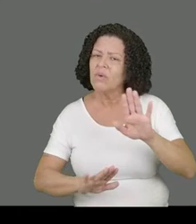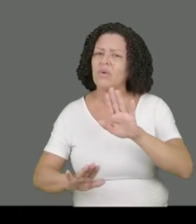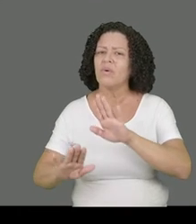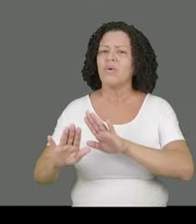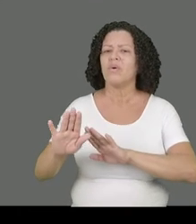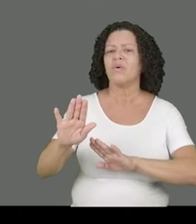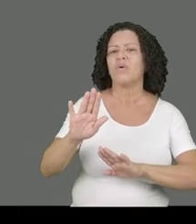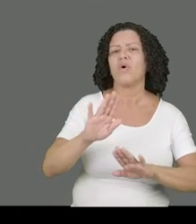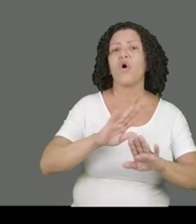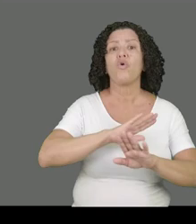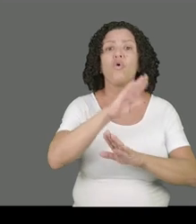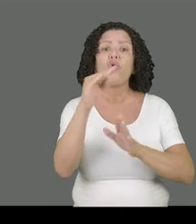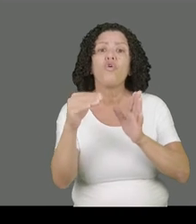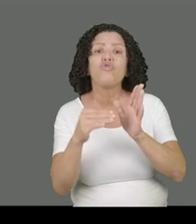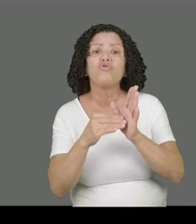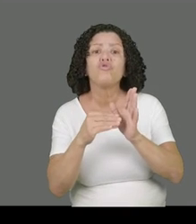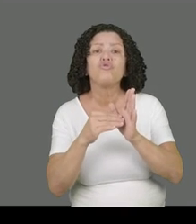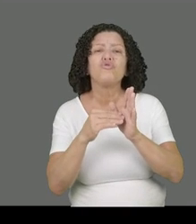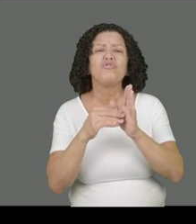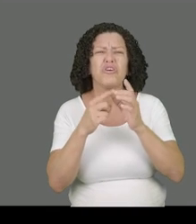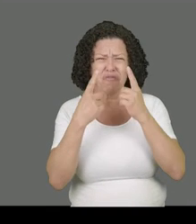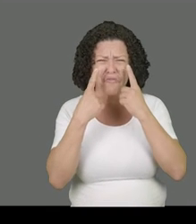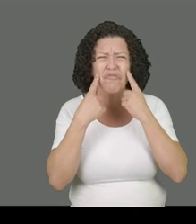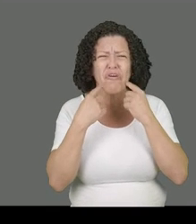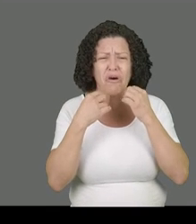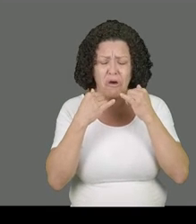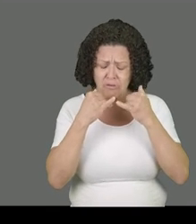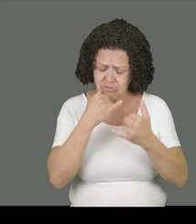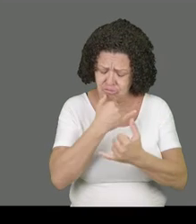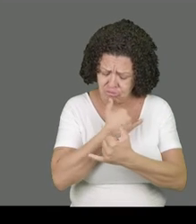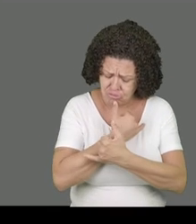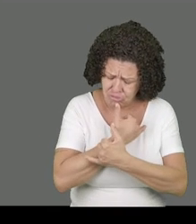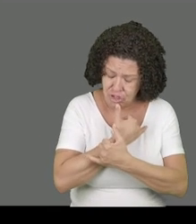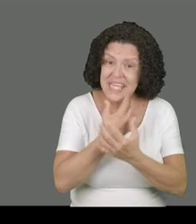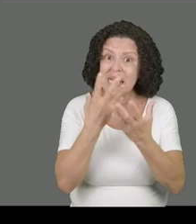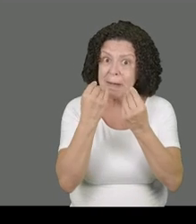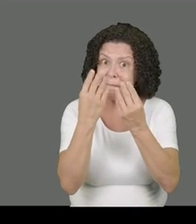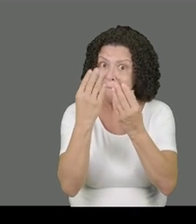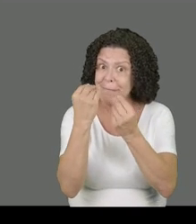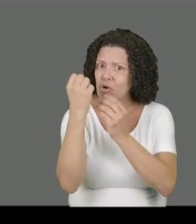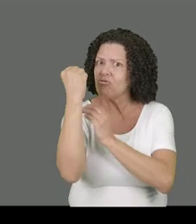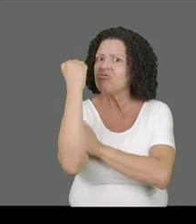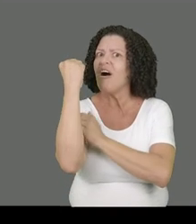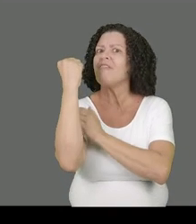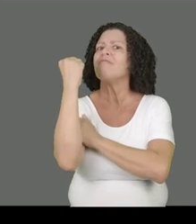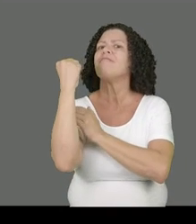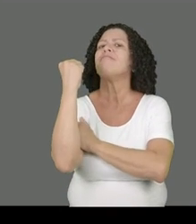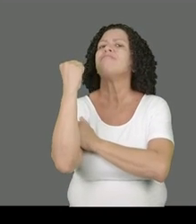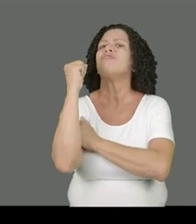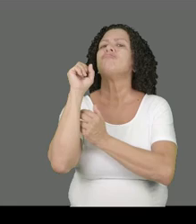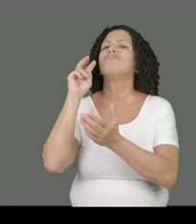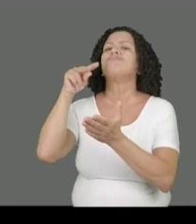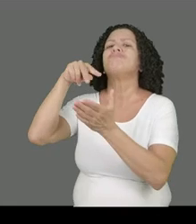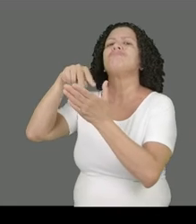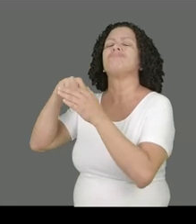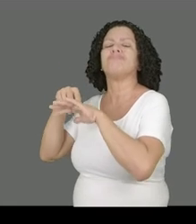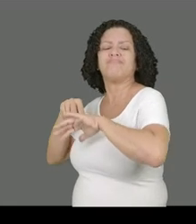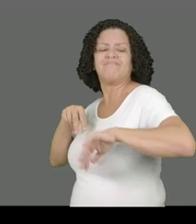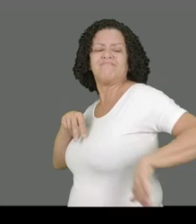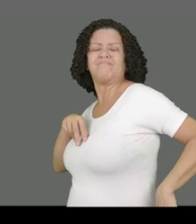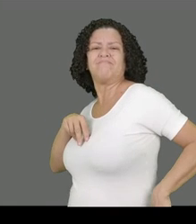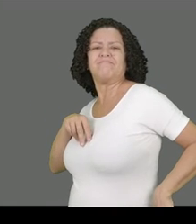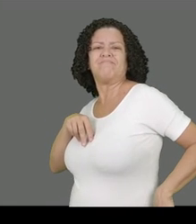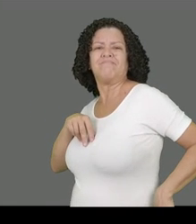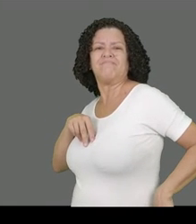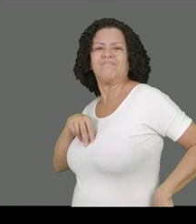ter cautela. Cautela com tudo que for tristeza e muita força para escapar à turva